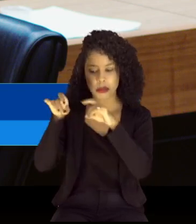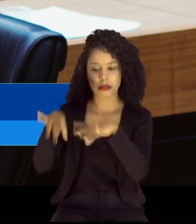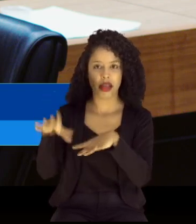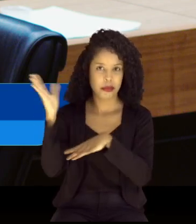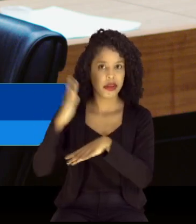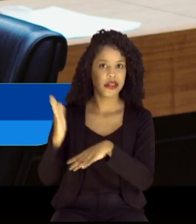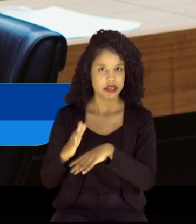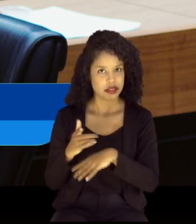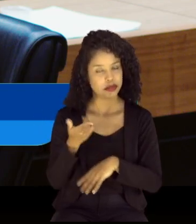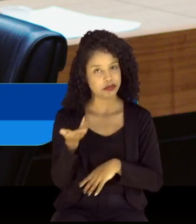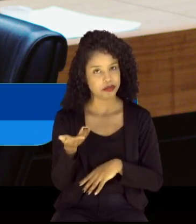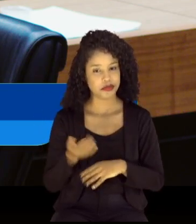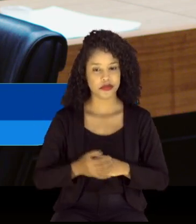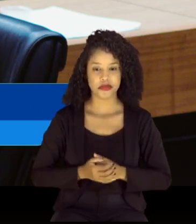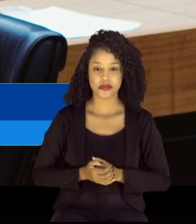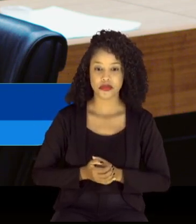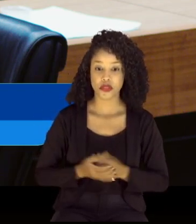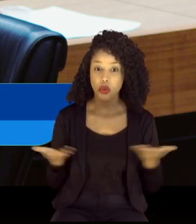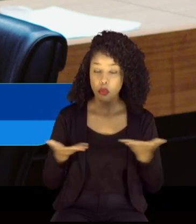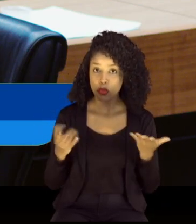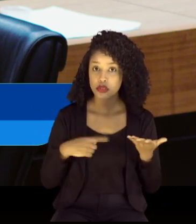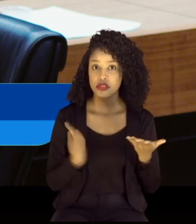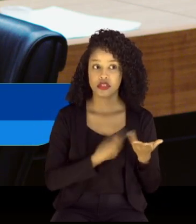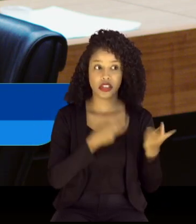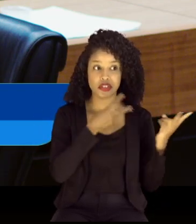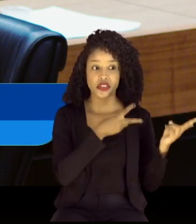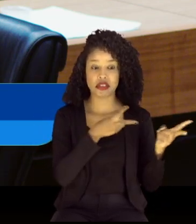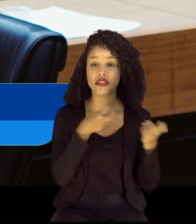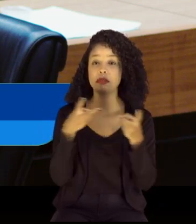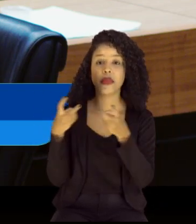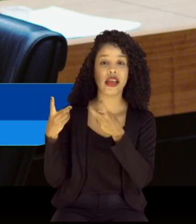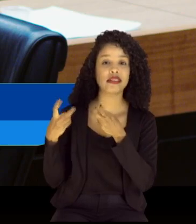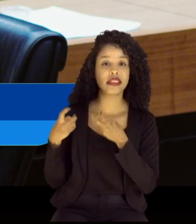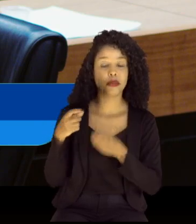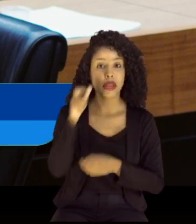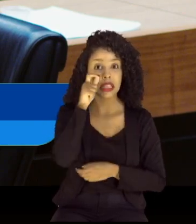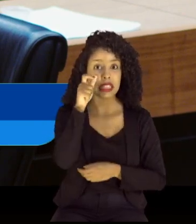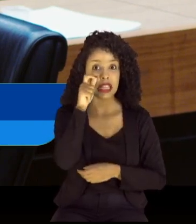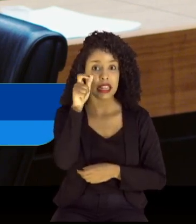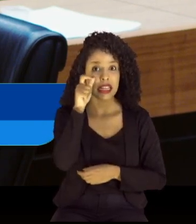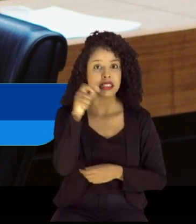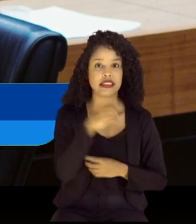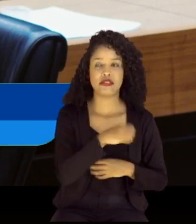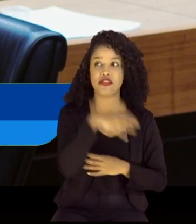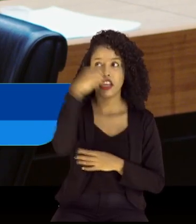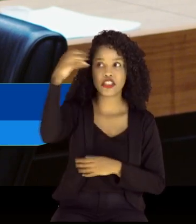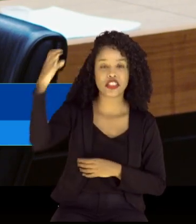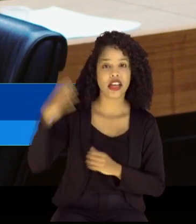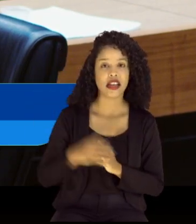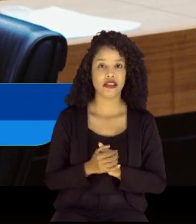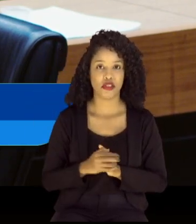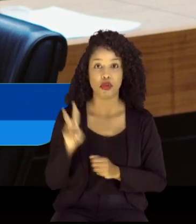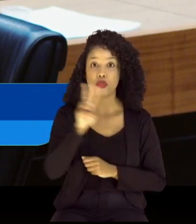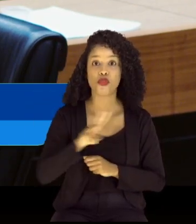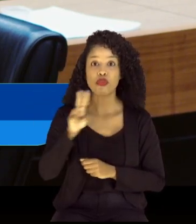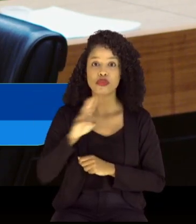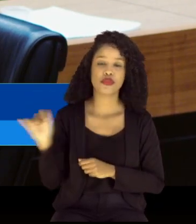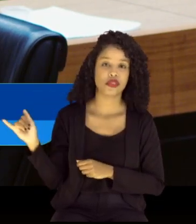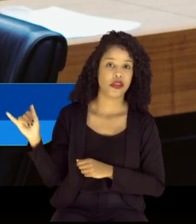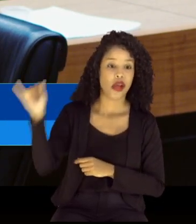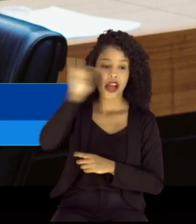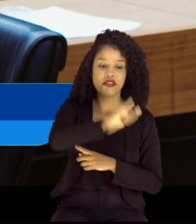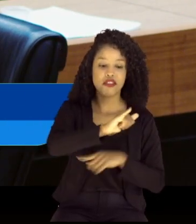Né? A gente hoje está vendo quais eram os interesses dele quando viajava, o uso que fazia do avião,